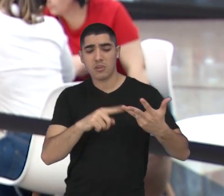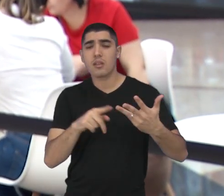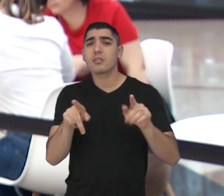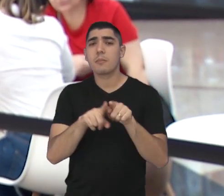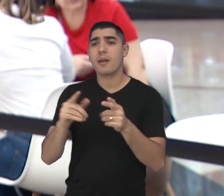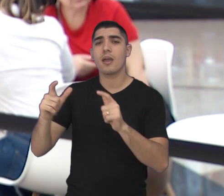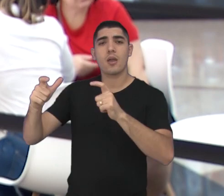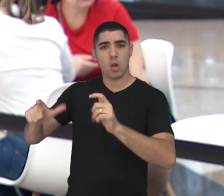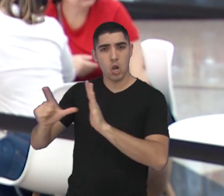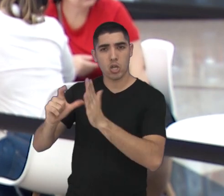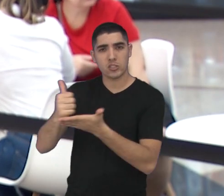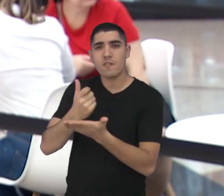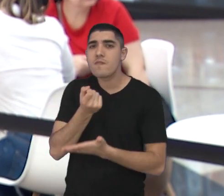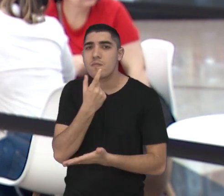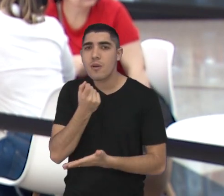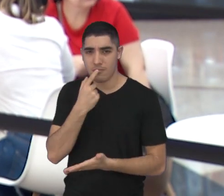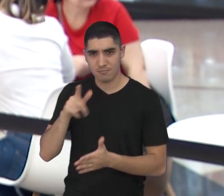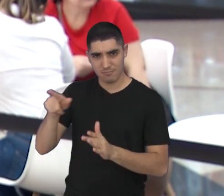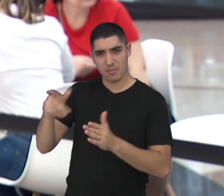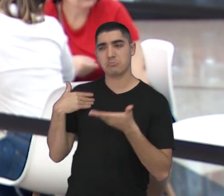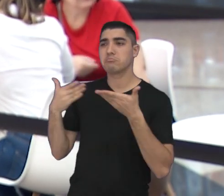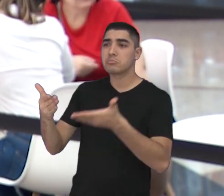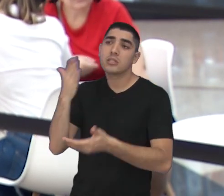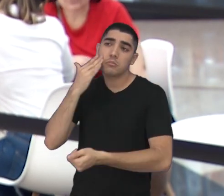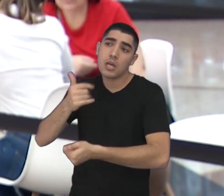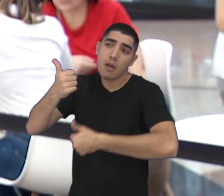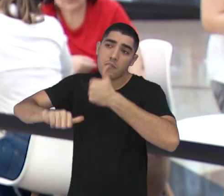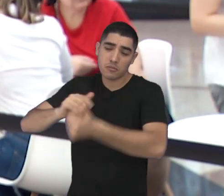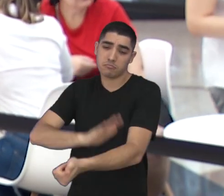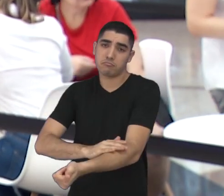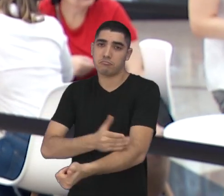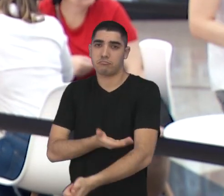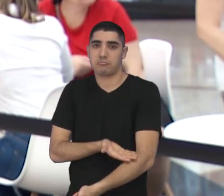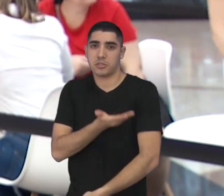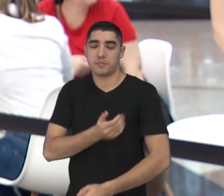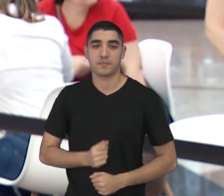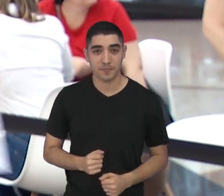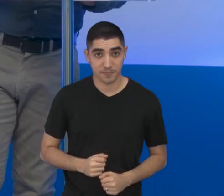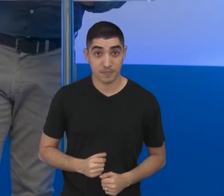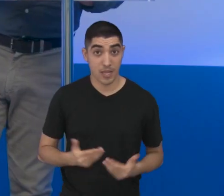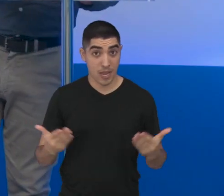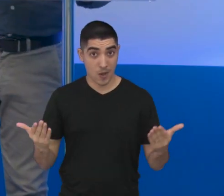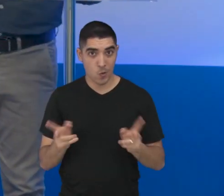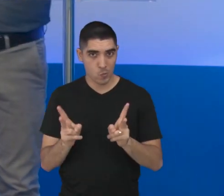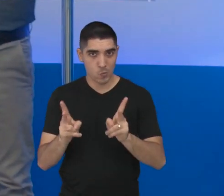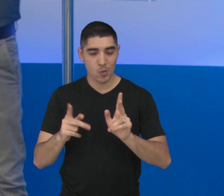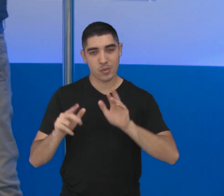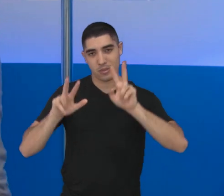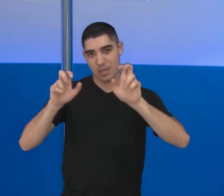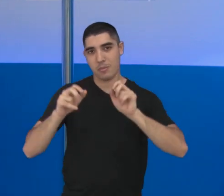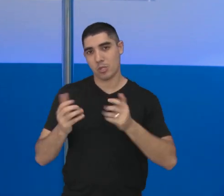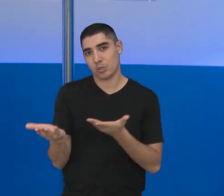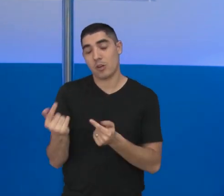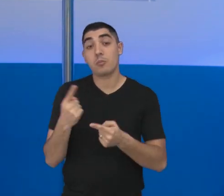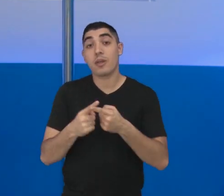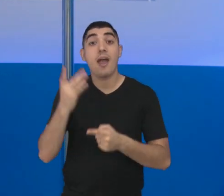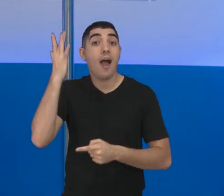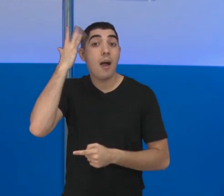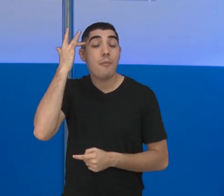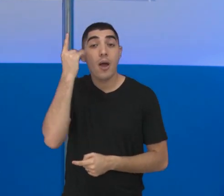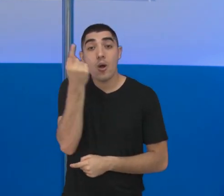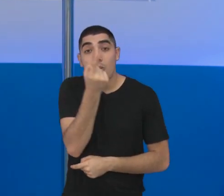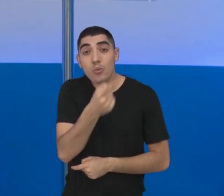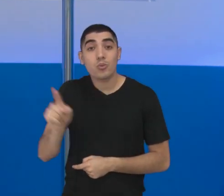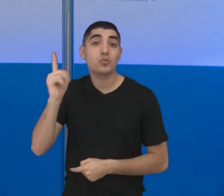ou até mesmo numa farmácia é possível aferir para saber como é que está a sua pressão arterial. E a gente continua falando com jovens, viu?